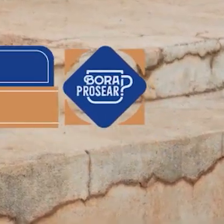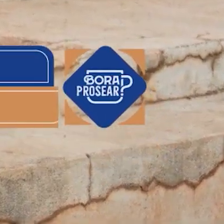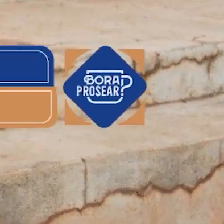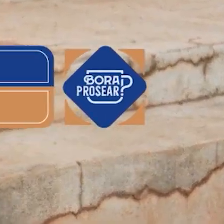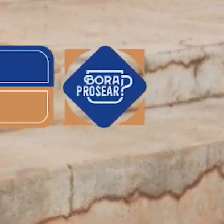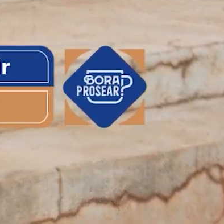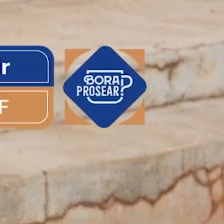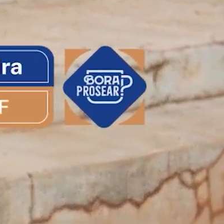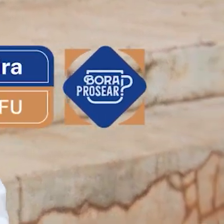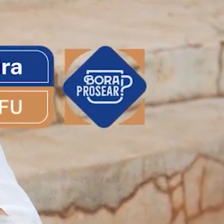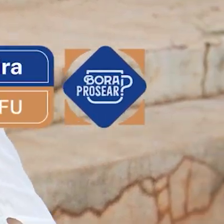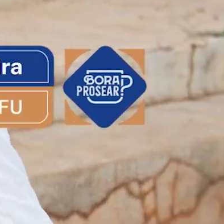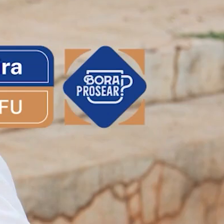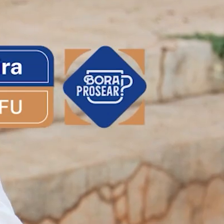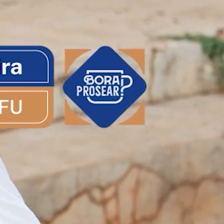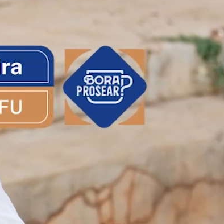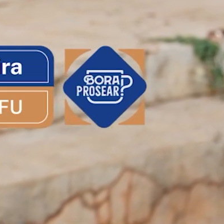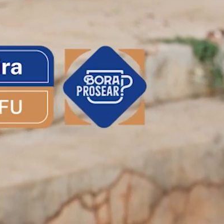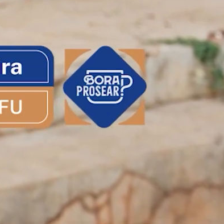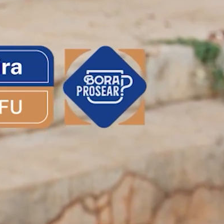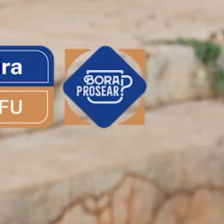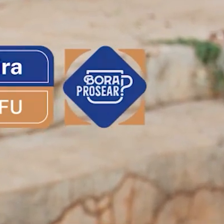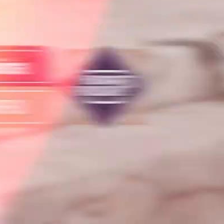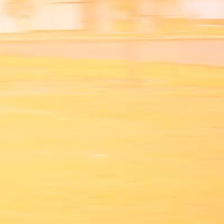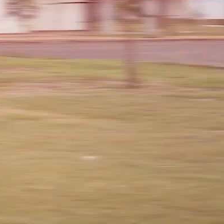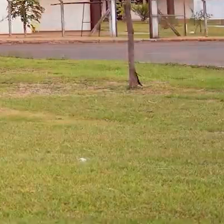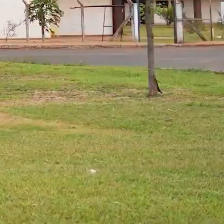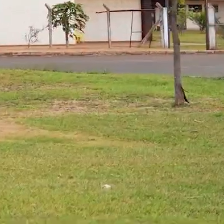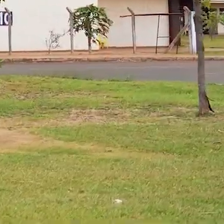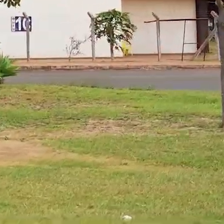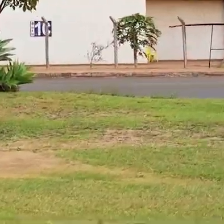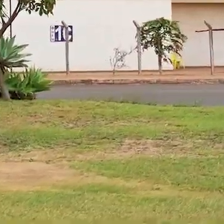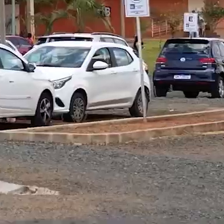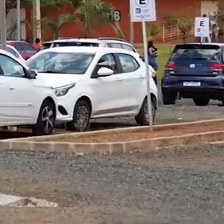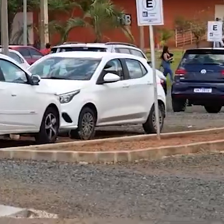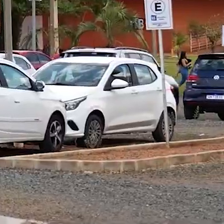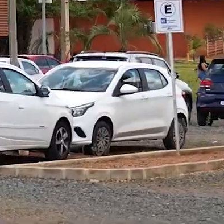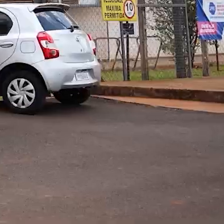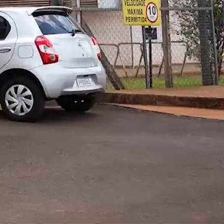E pessoas são feitas de histórias.